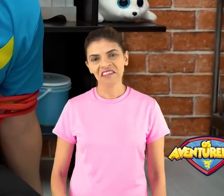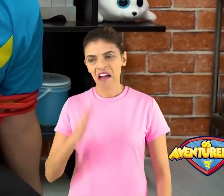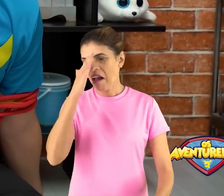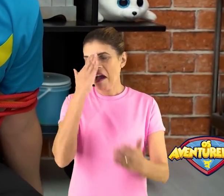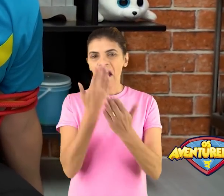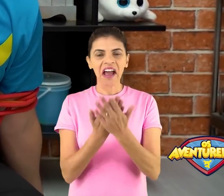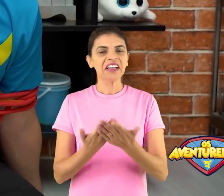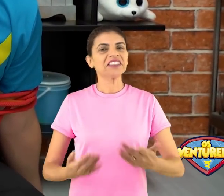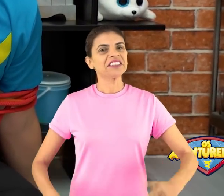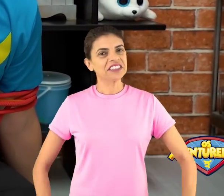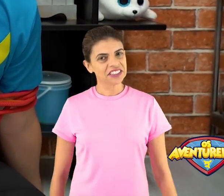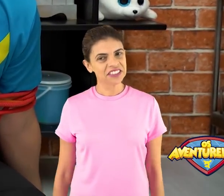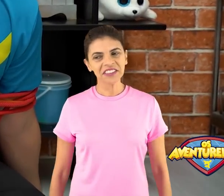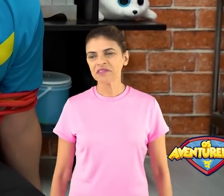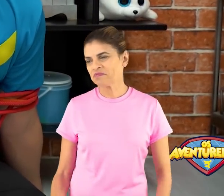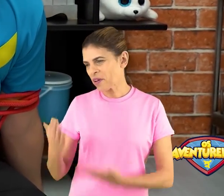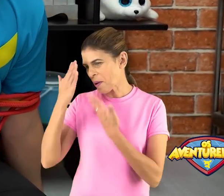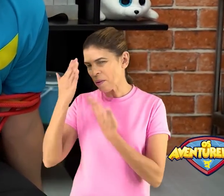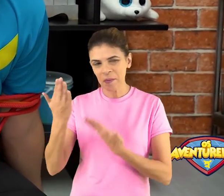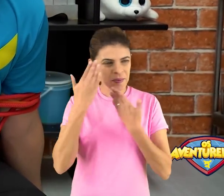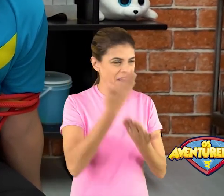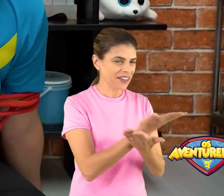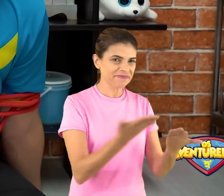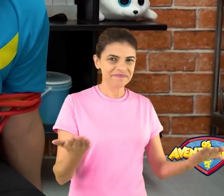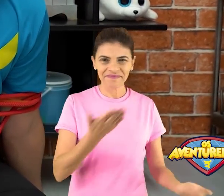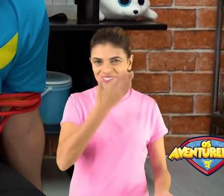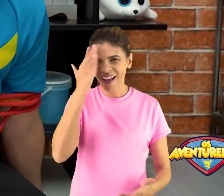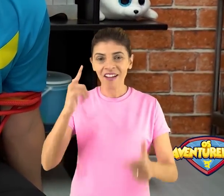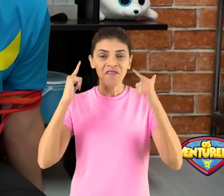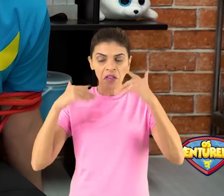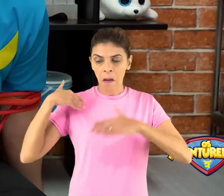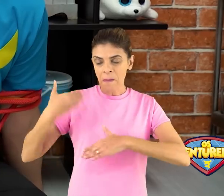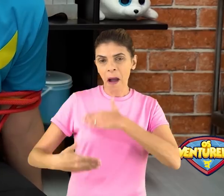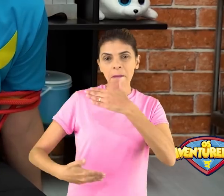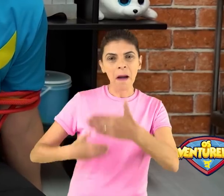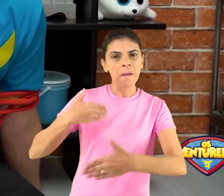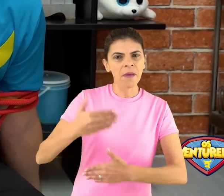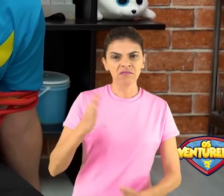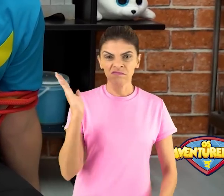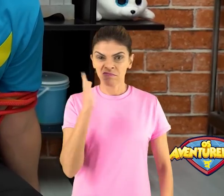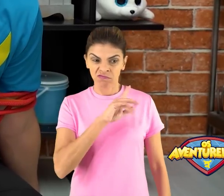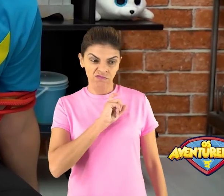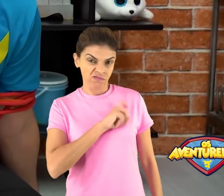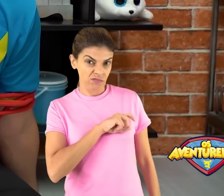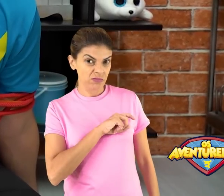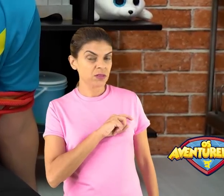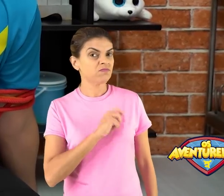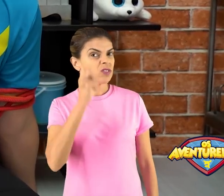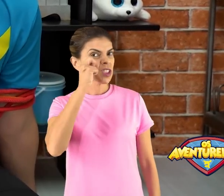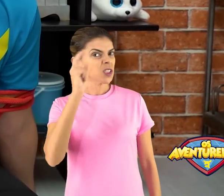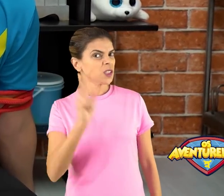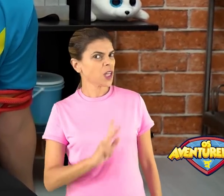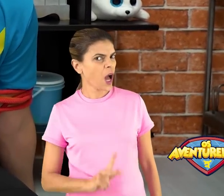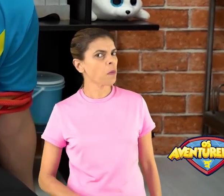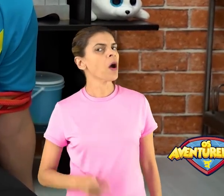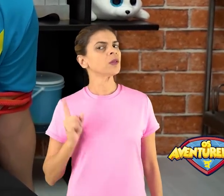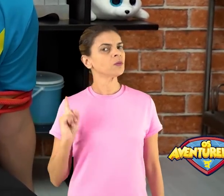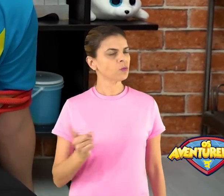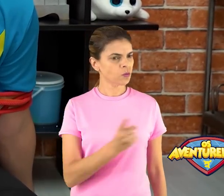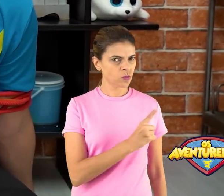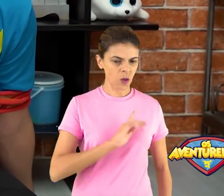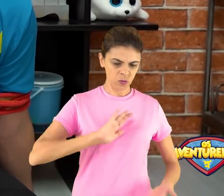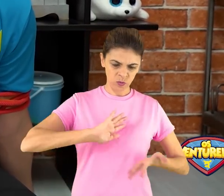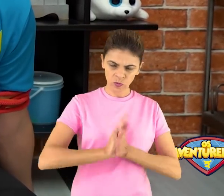Cara, nem posso acreditar! Valeu, Aventureiras! A cada dia que passa, esses vilões estão ficando cada vez mais